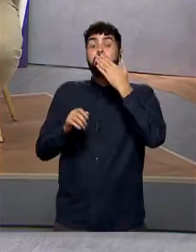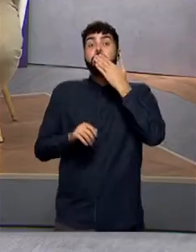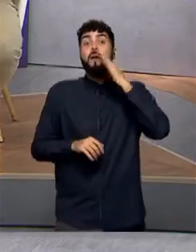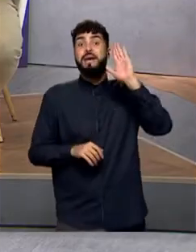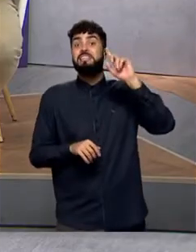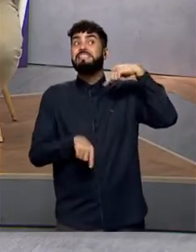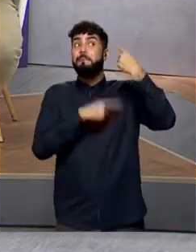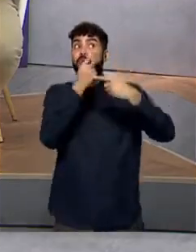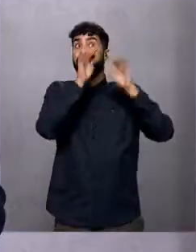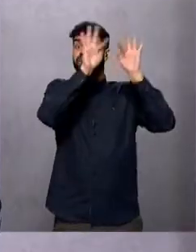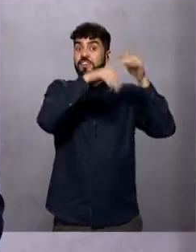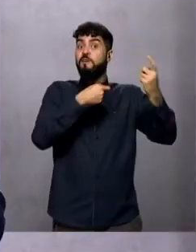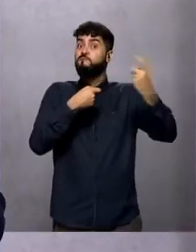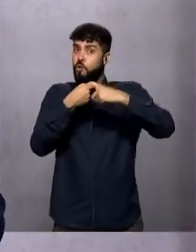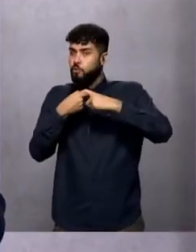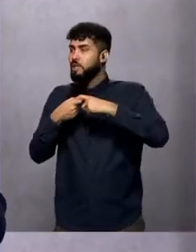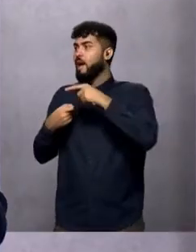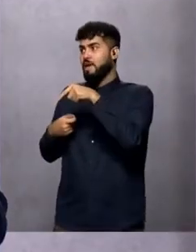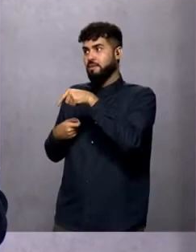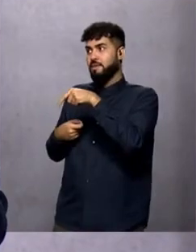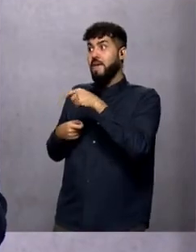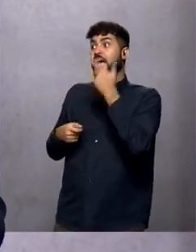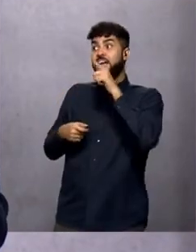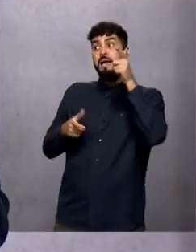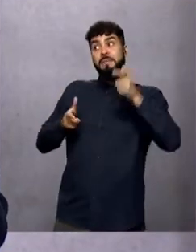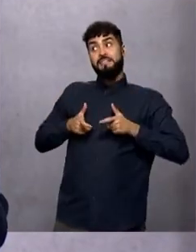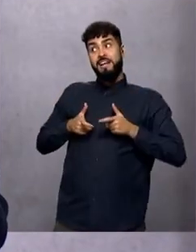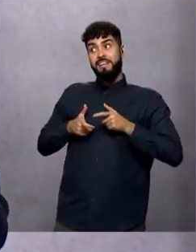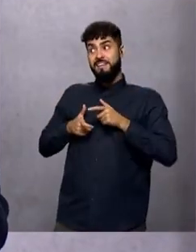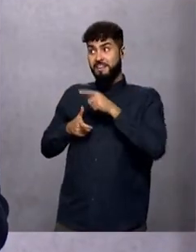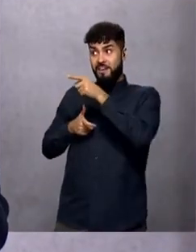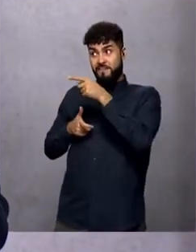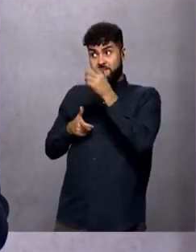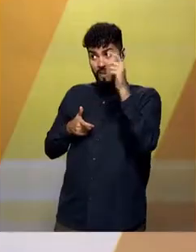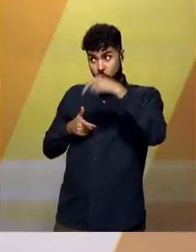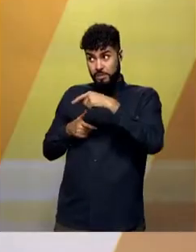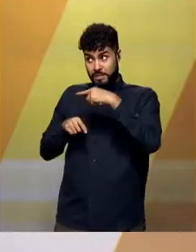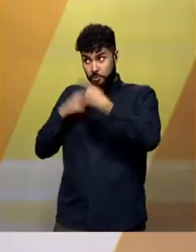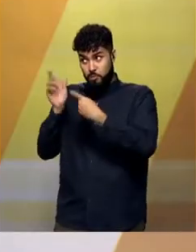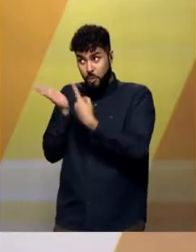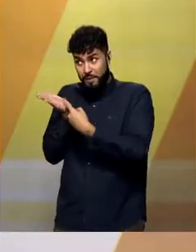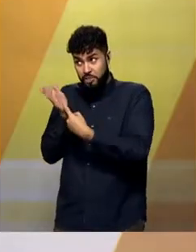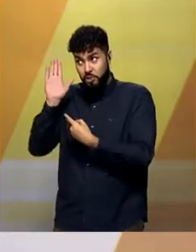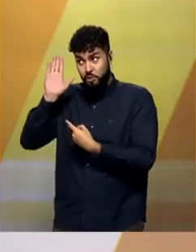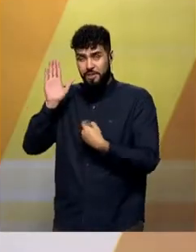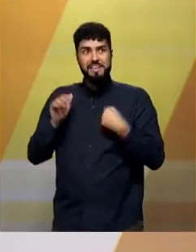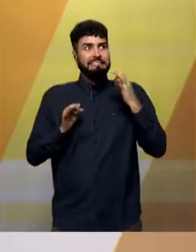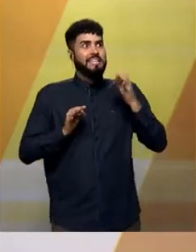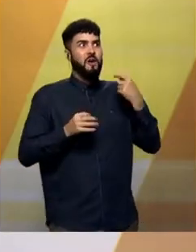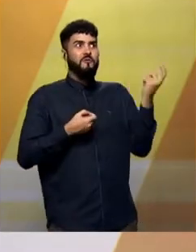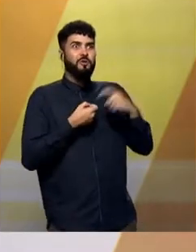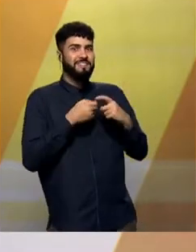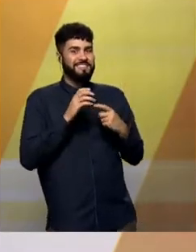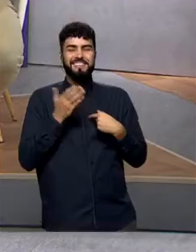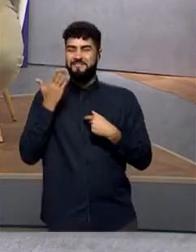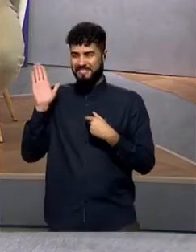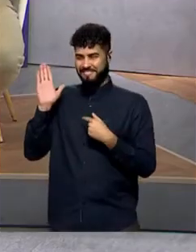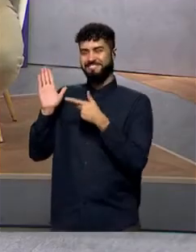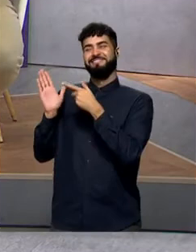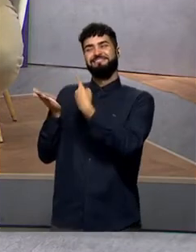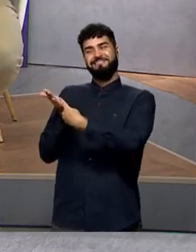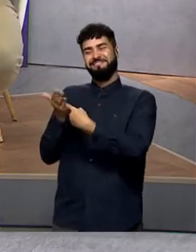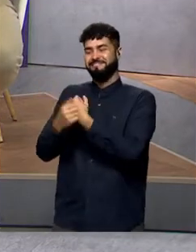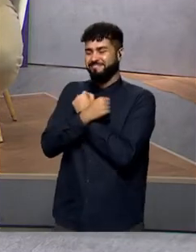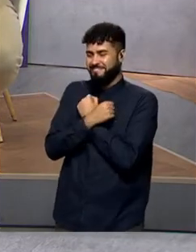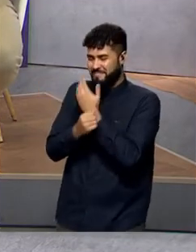que vai voltar aqui depois da limpeza ganha medalha lá e vai voltar depois com certeza tá prometido já prometido um grande